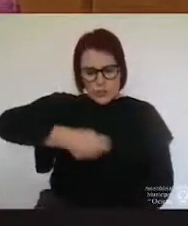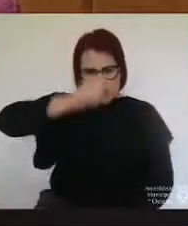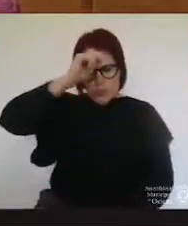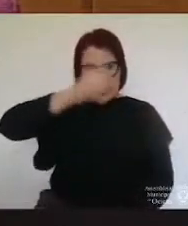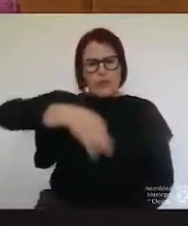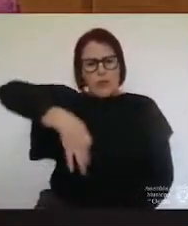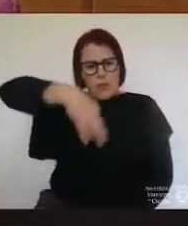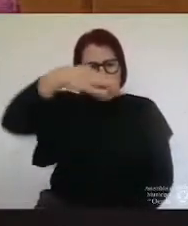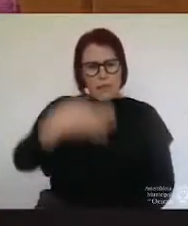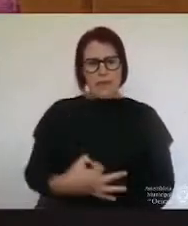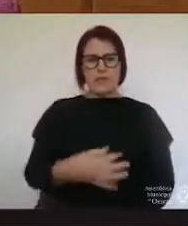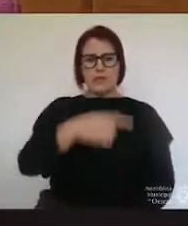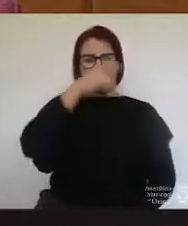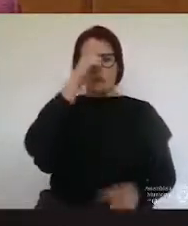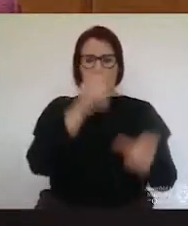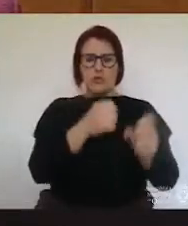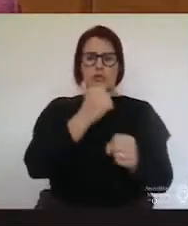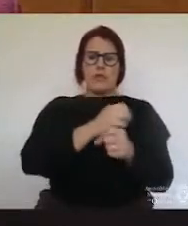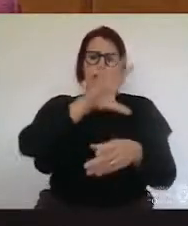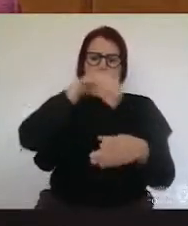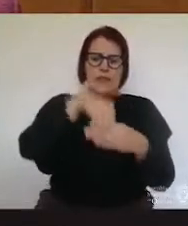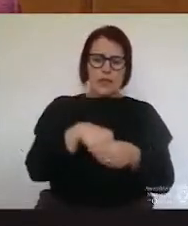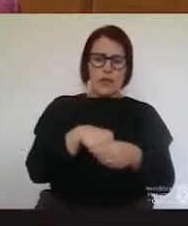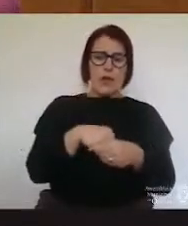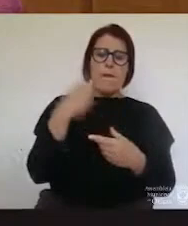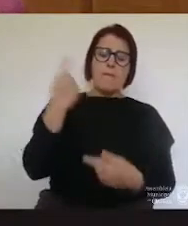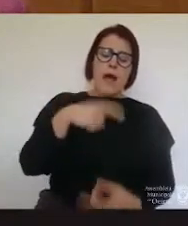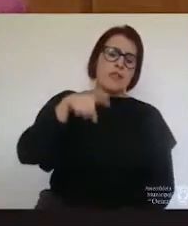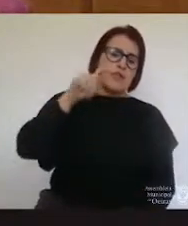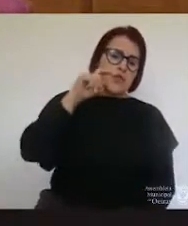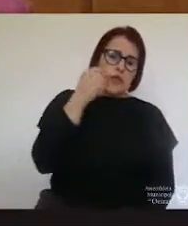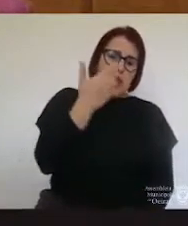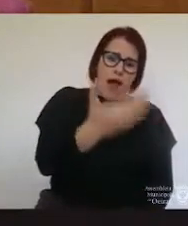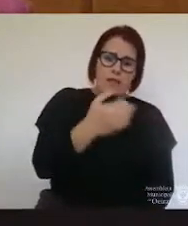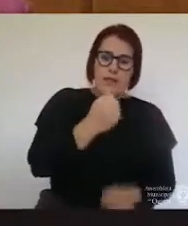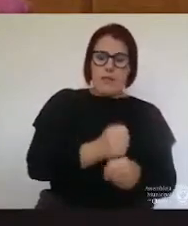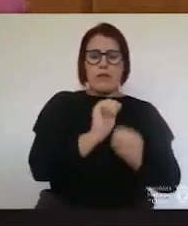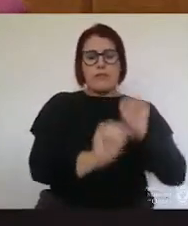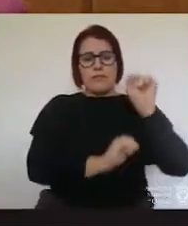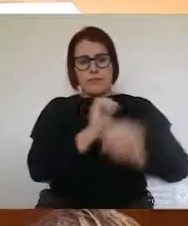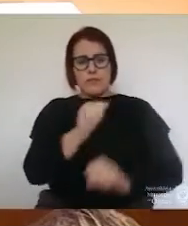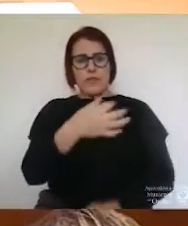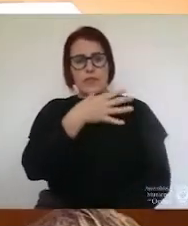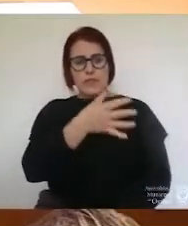recursos humanos, mostrando-lhes que podem ter segurança nos seus postos de trabalho. Disse.